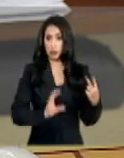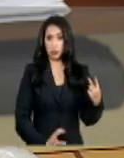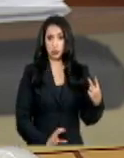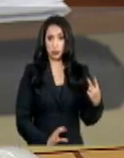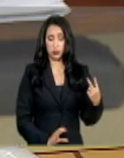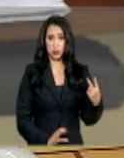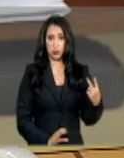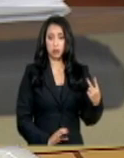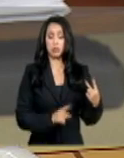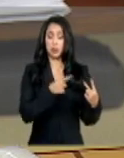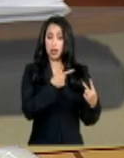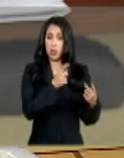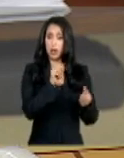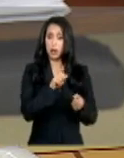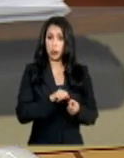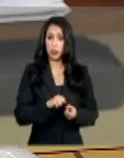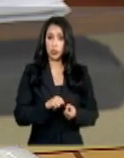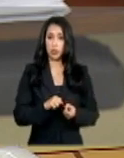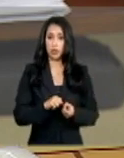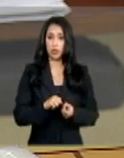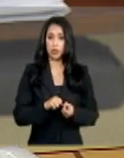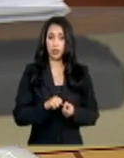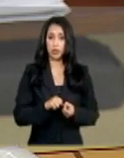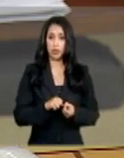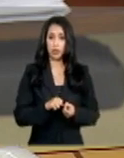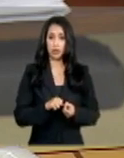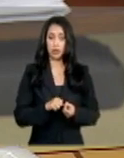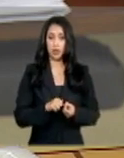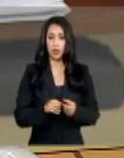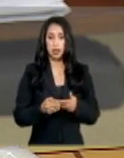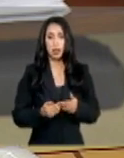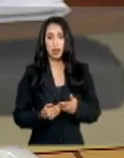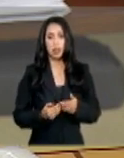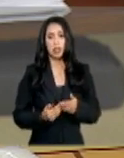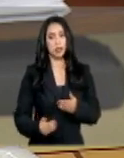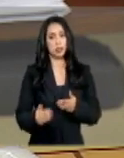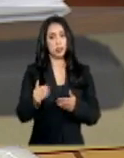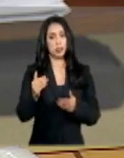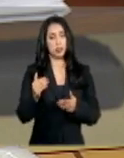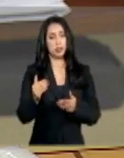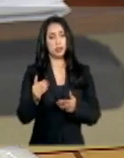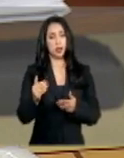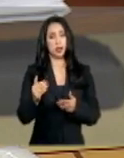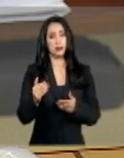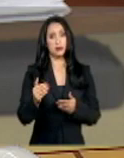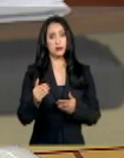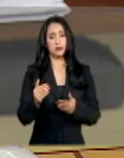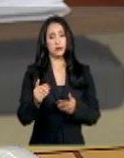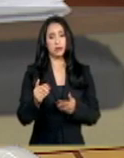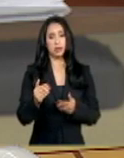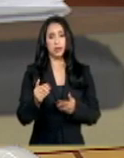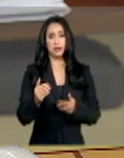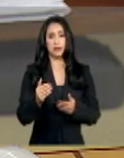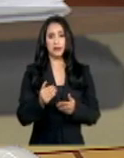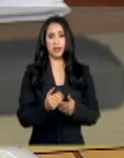fez a partir de dados